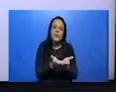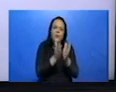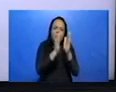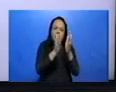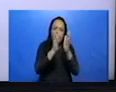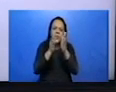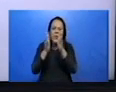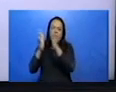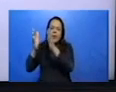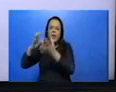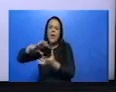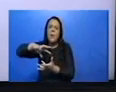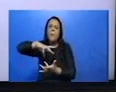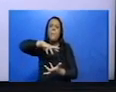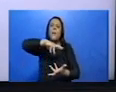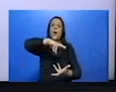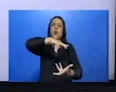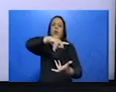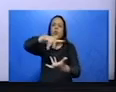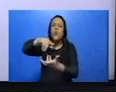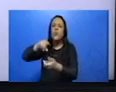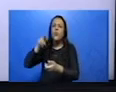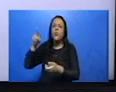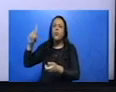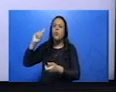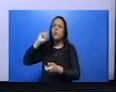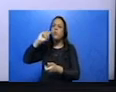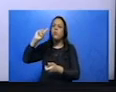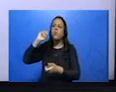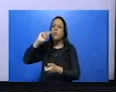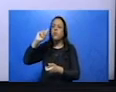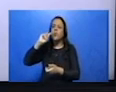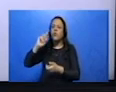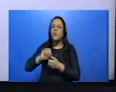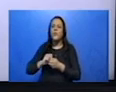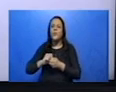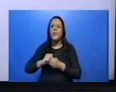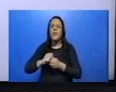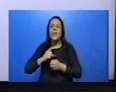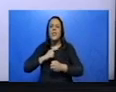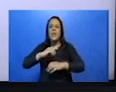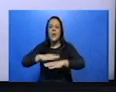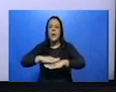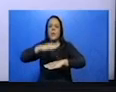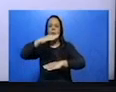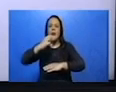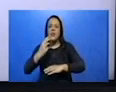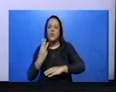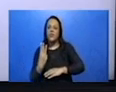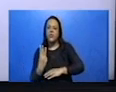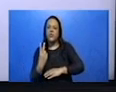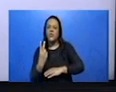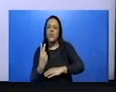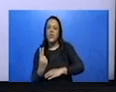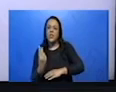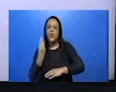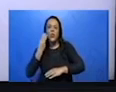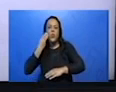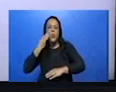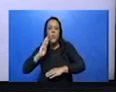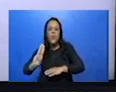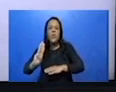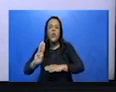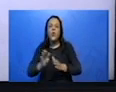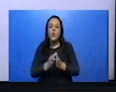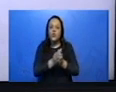é a Biblioteca do Congresso, ela fica nos Estados Unidos, em Washington. Ela tem mais de 32 milhões de livros, mais